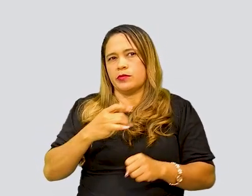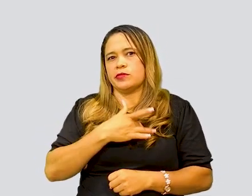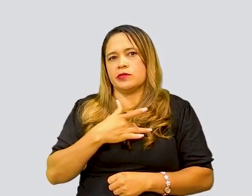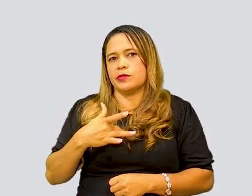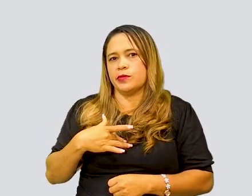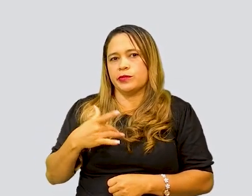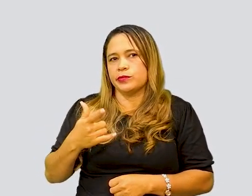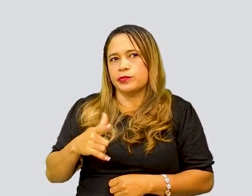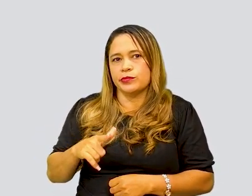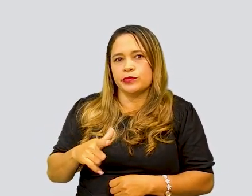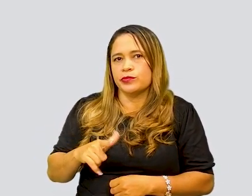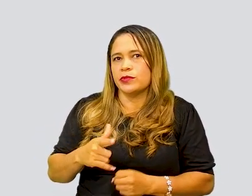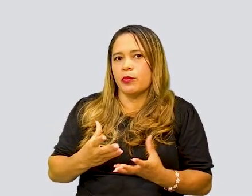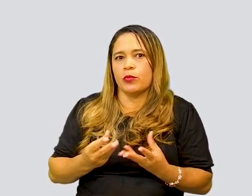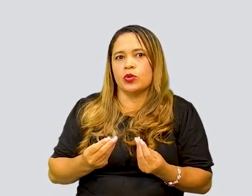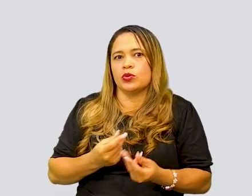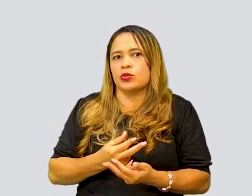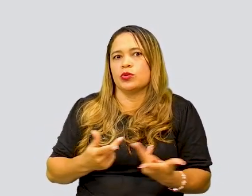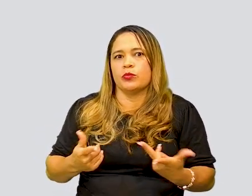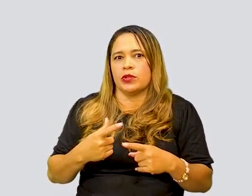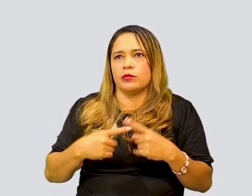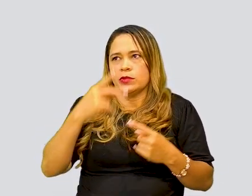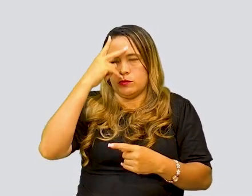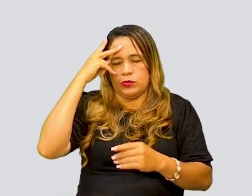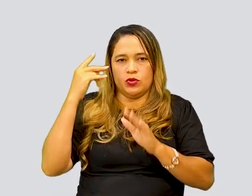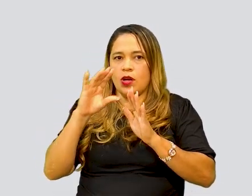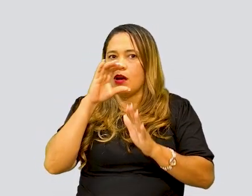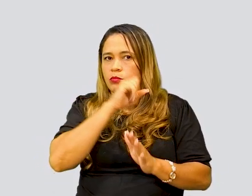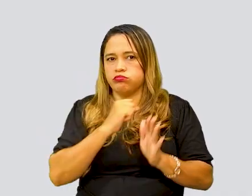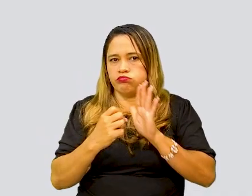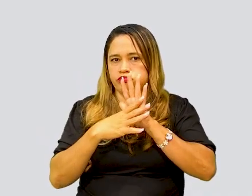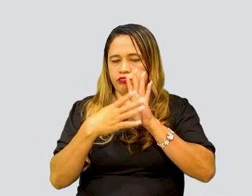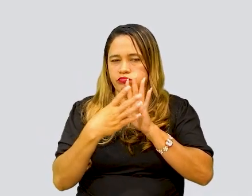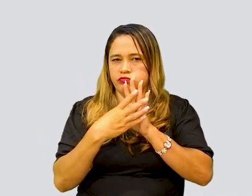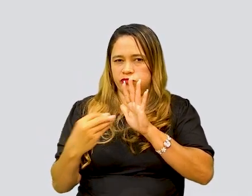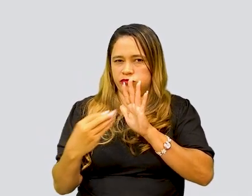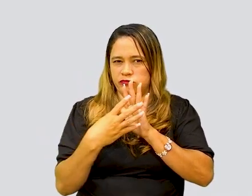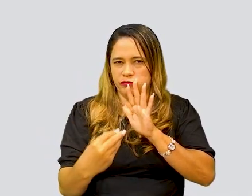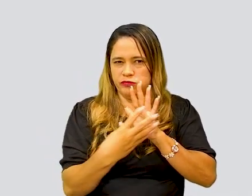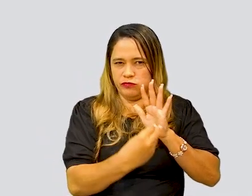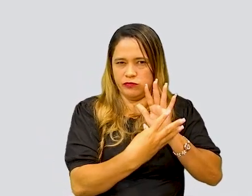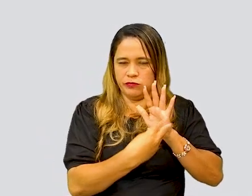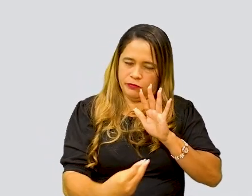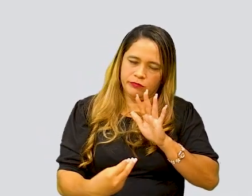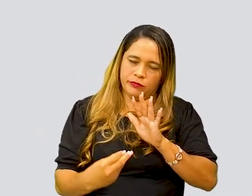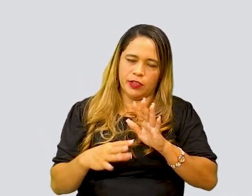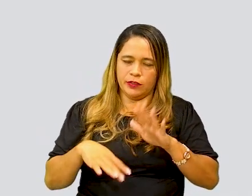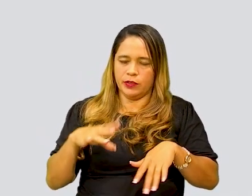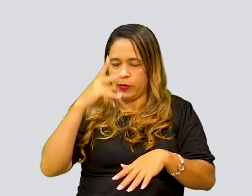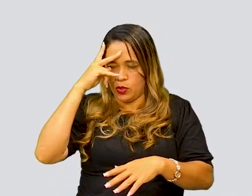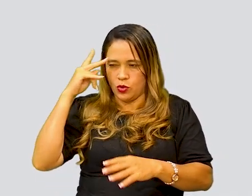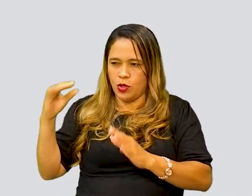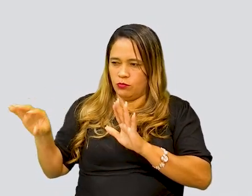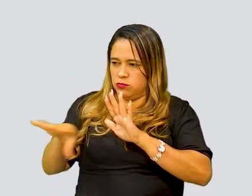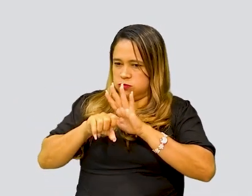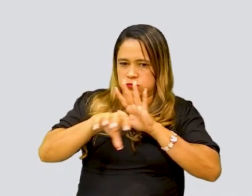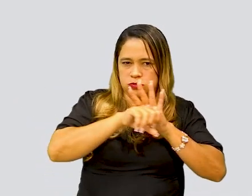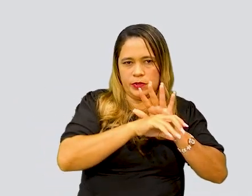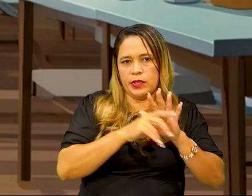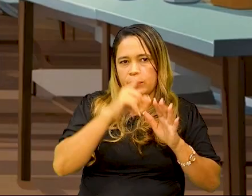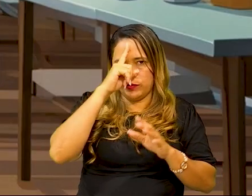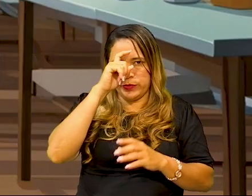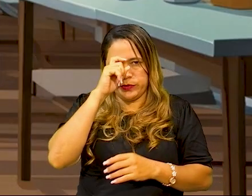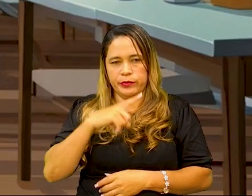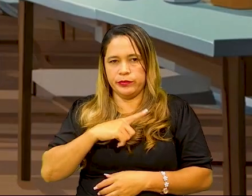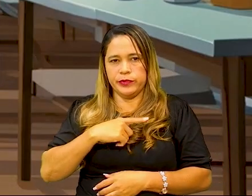satisfazer muito a necessidade da demanda, ou seja, chega muito mais pessoa do que aquilo que o hospital consegue suportar. Tranquilo?